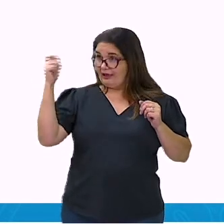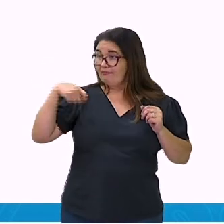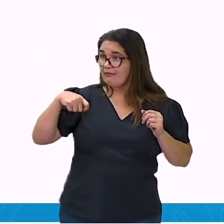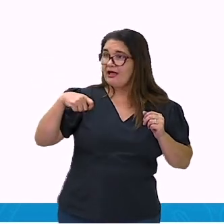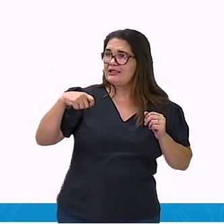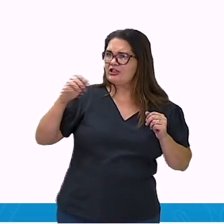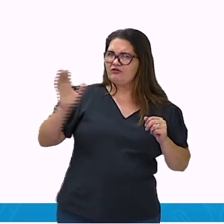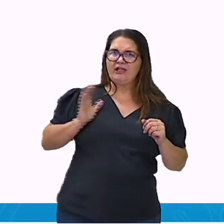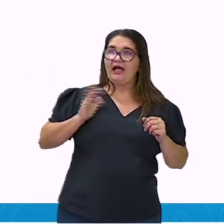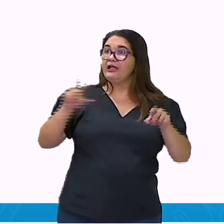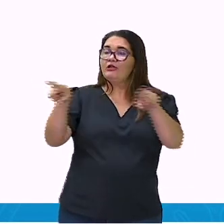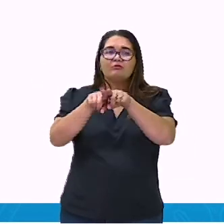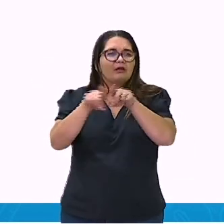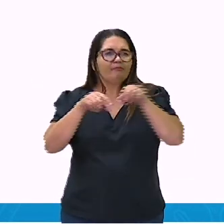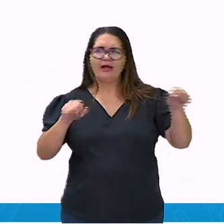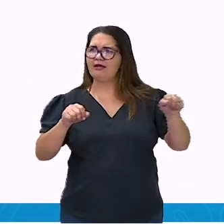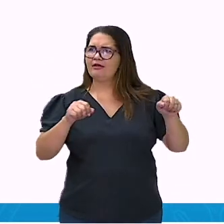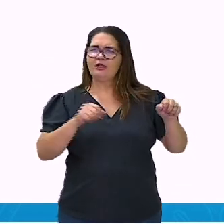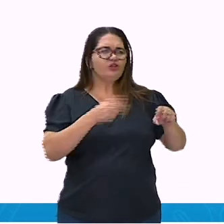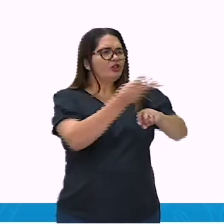está totalmente